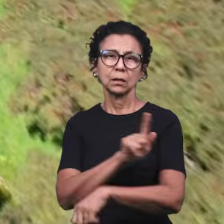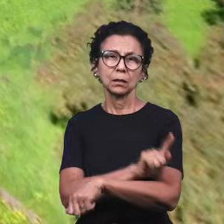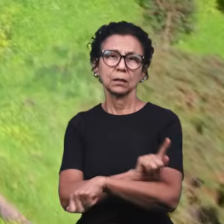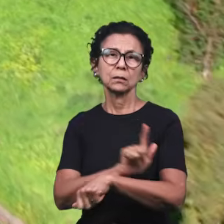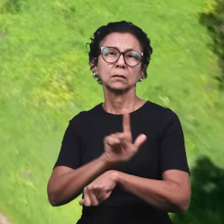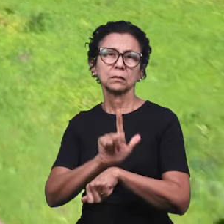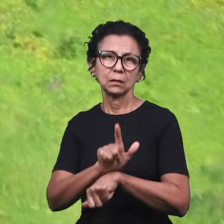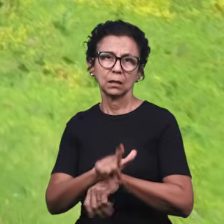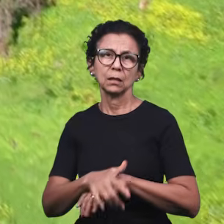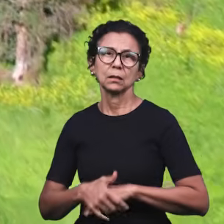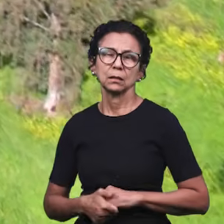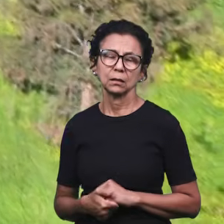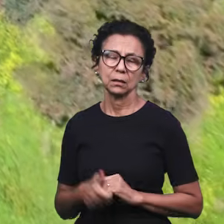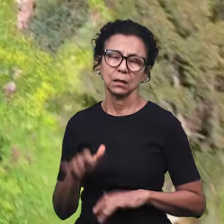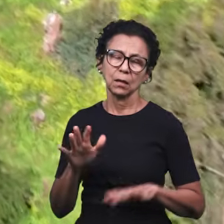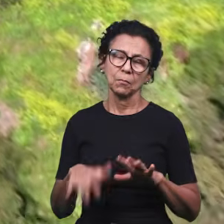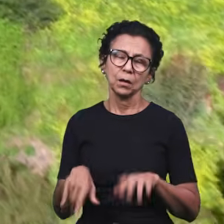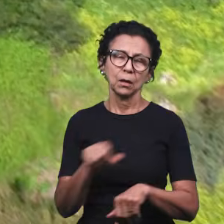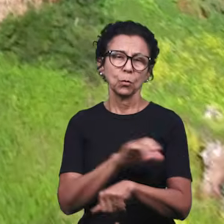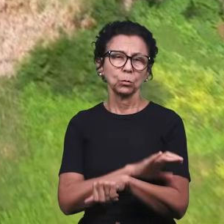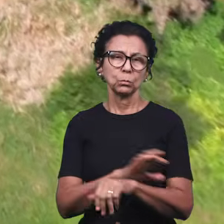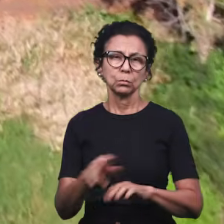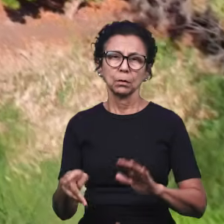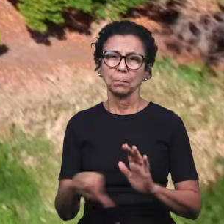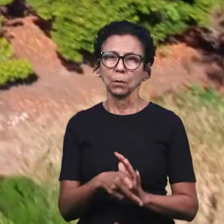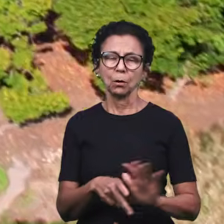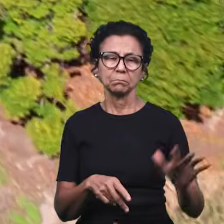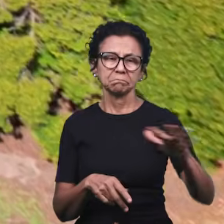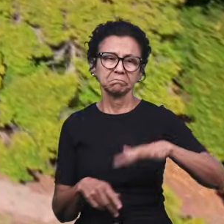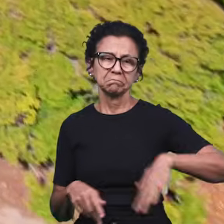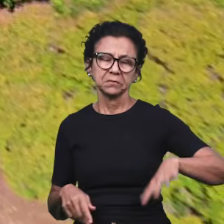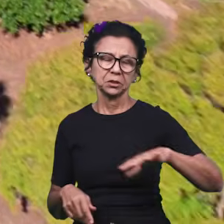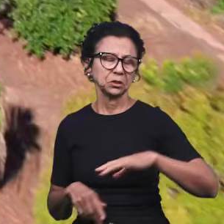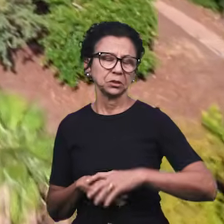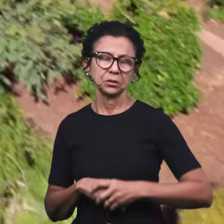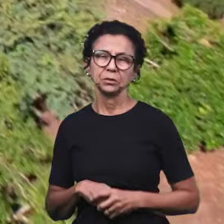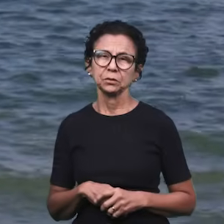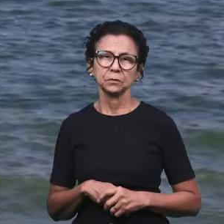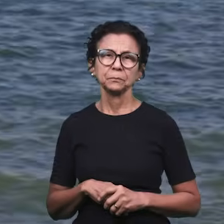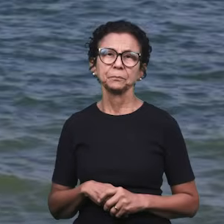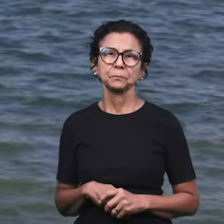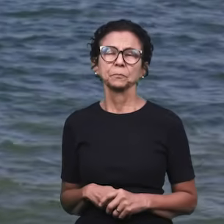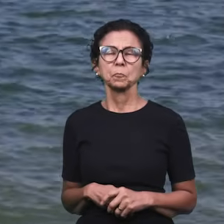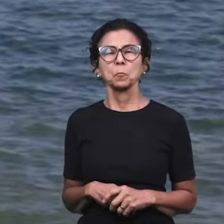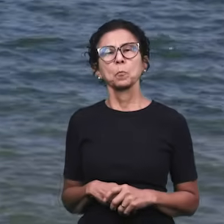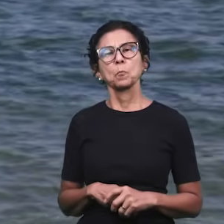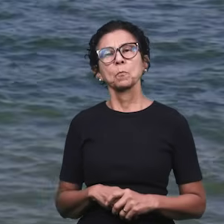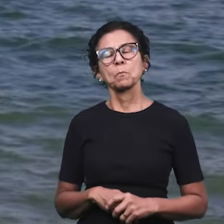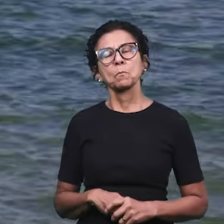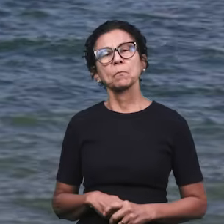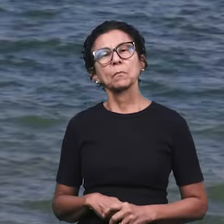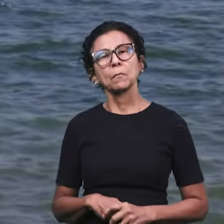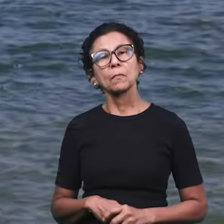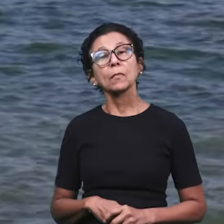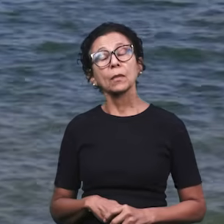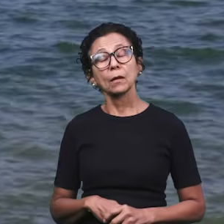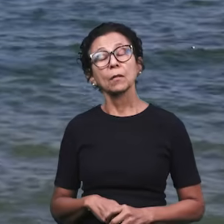chamava, né, de Genezaré, Tiberíades, mas é o mar da Galileia.